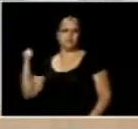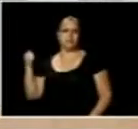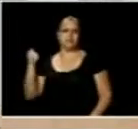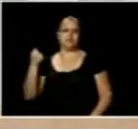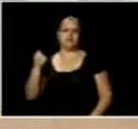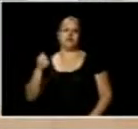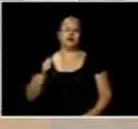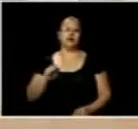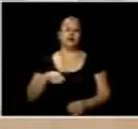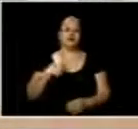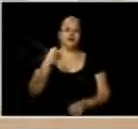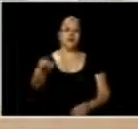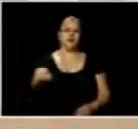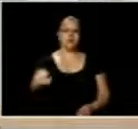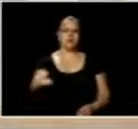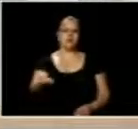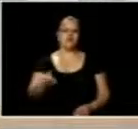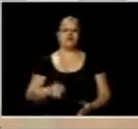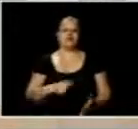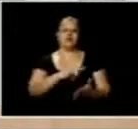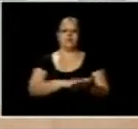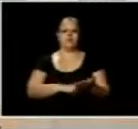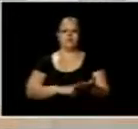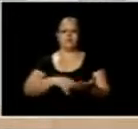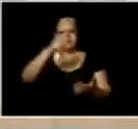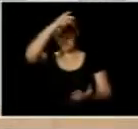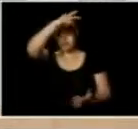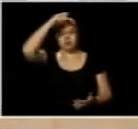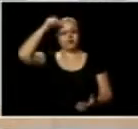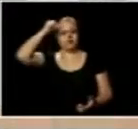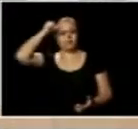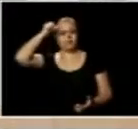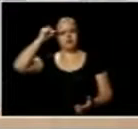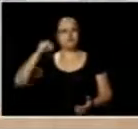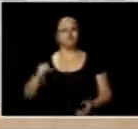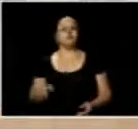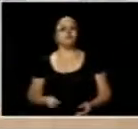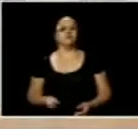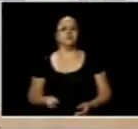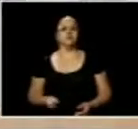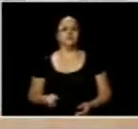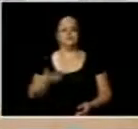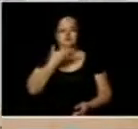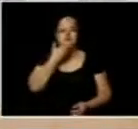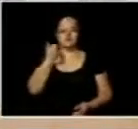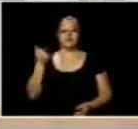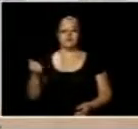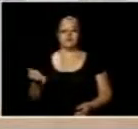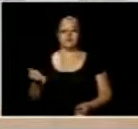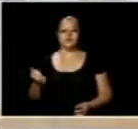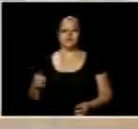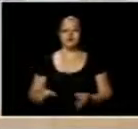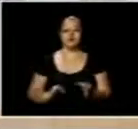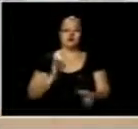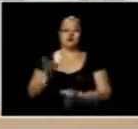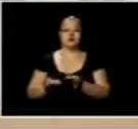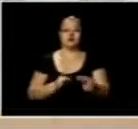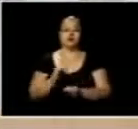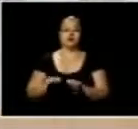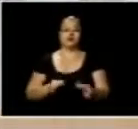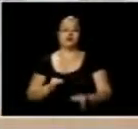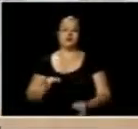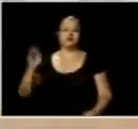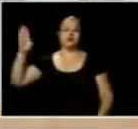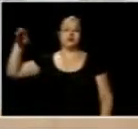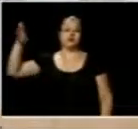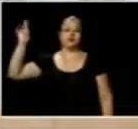municipal, com base num trabalho feito em São José dos Campos, de uma lei para regulamentar a Breganha da nossa cidade, para que a gente não perca o